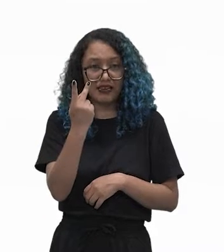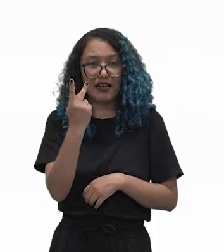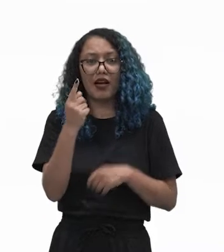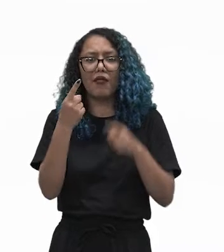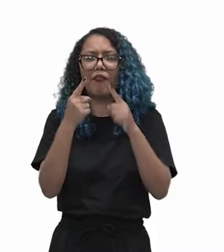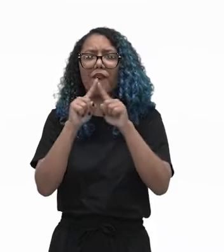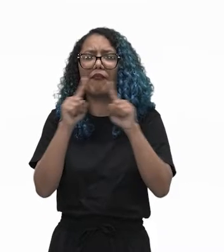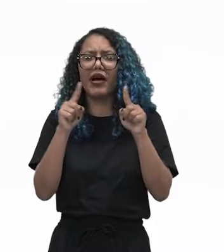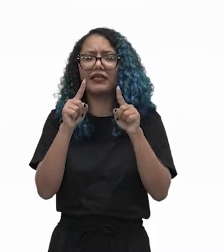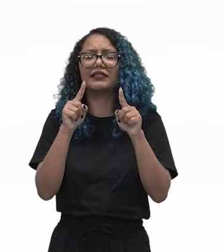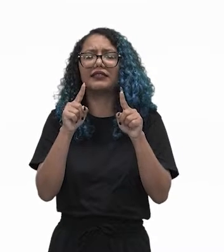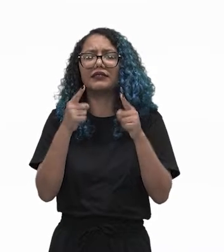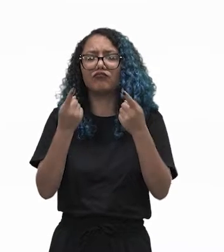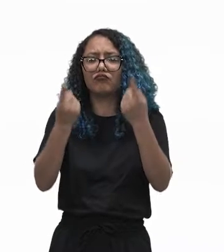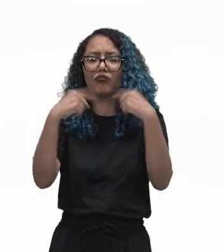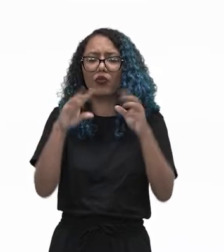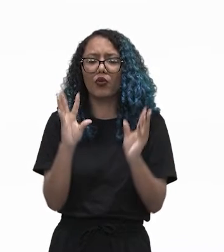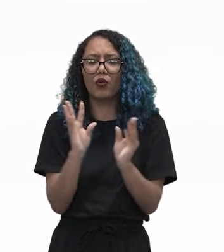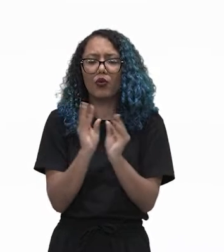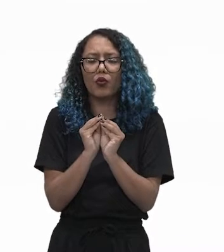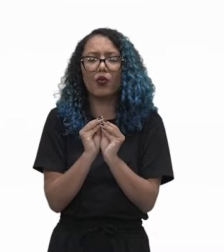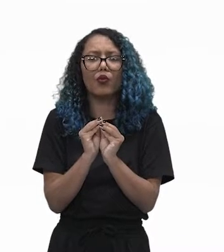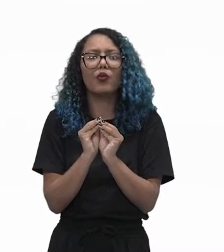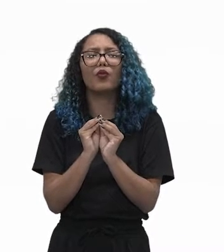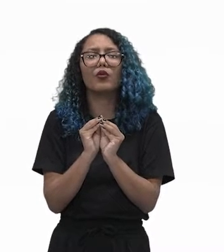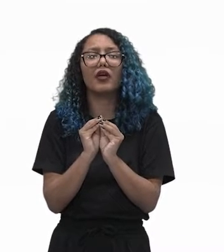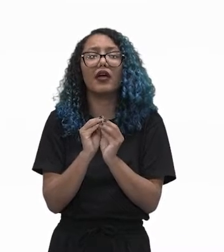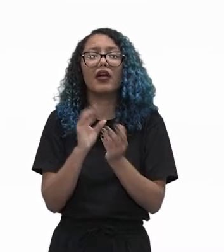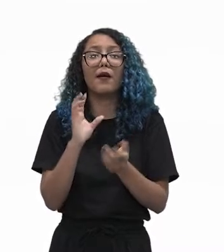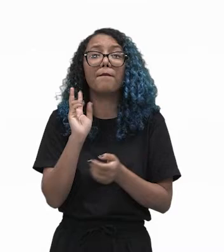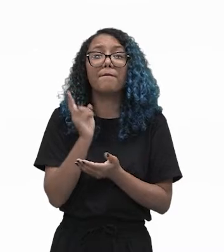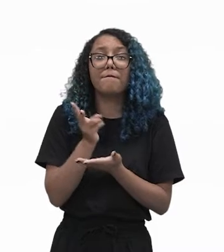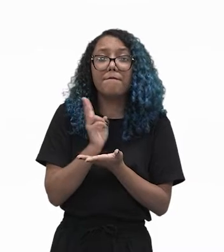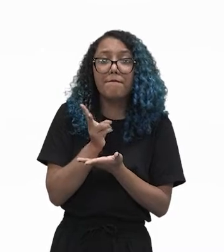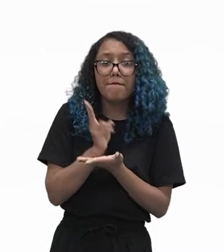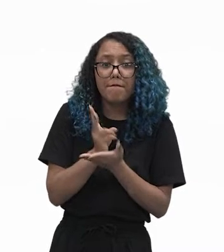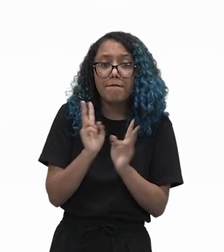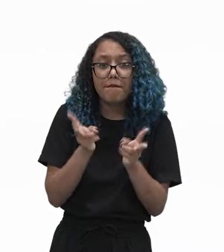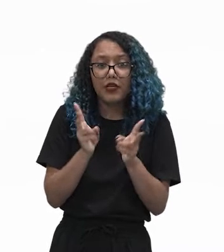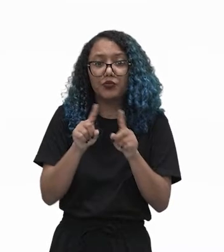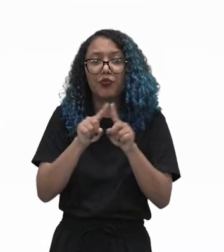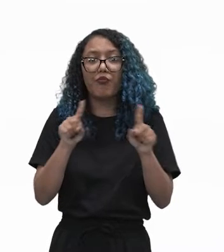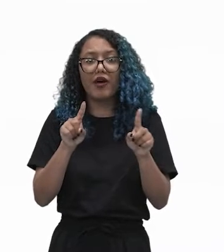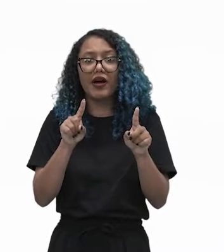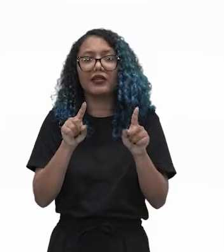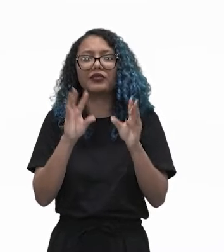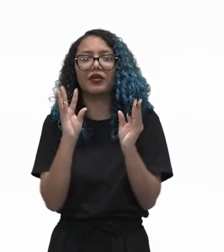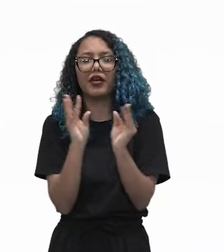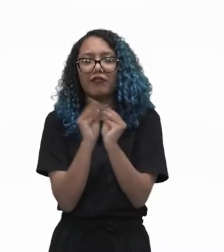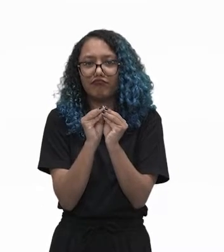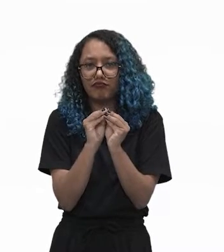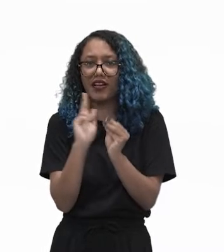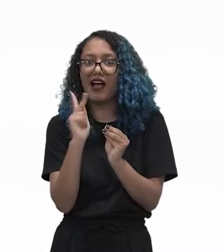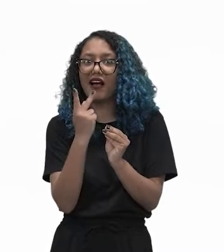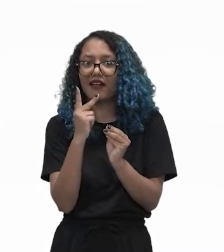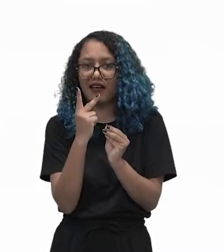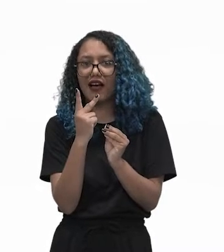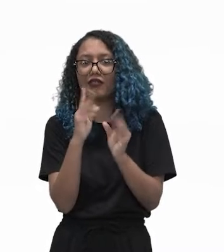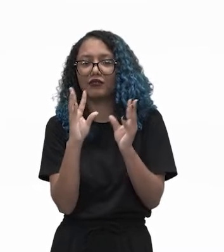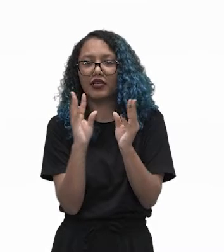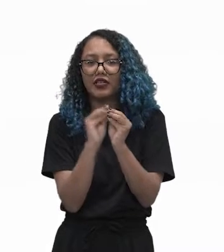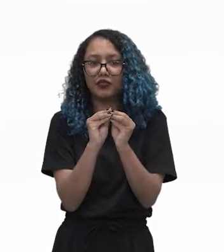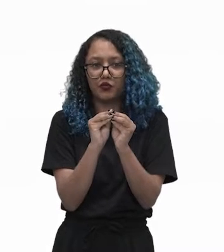estrutural condensada, observem, é o mesmo composto, só que agora a gente condensou os hidrogênios. Em